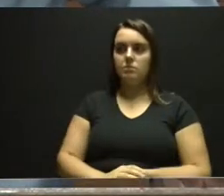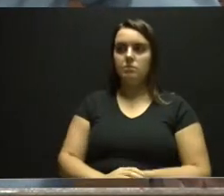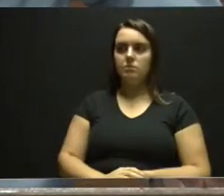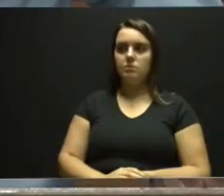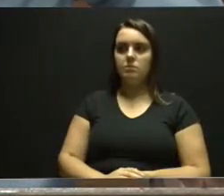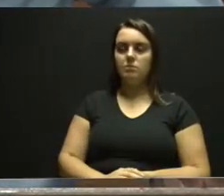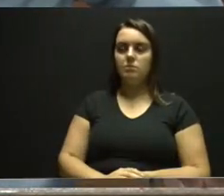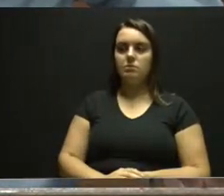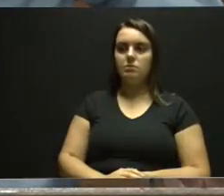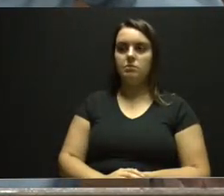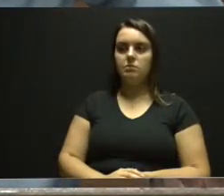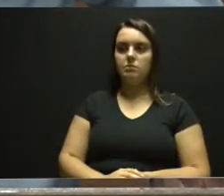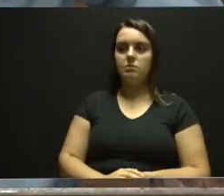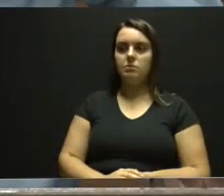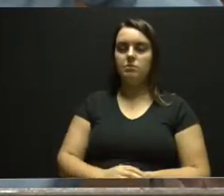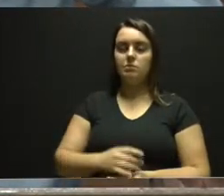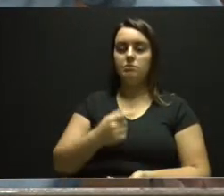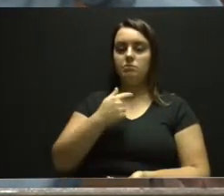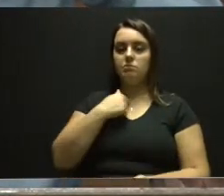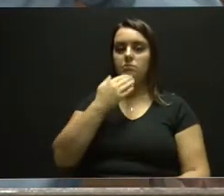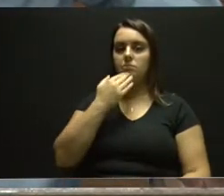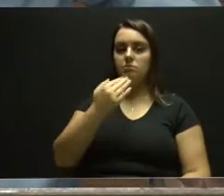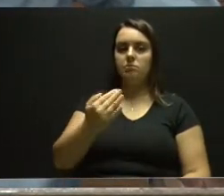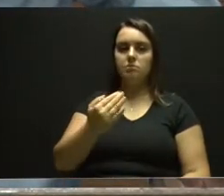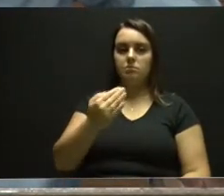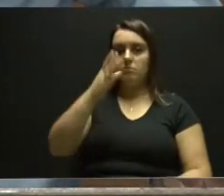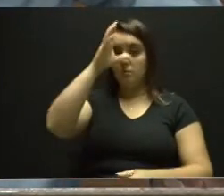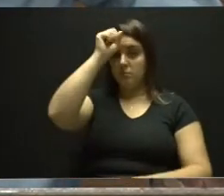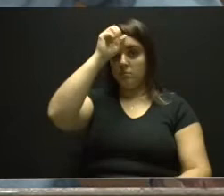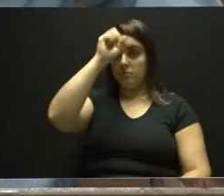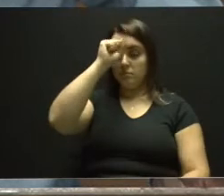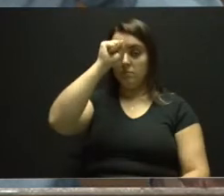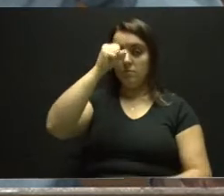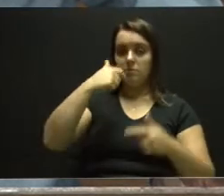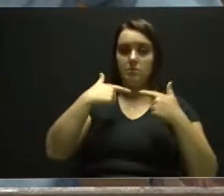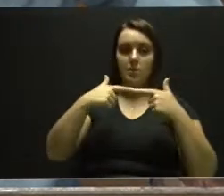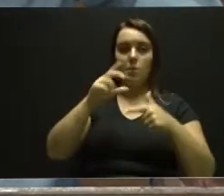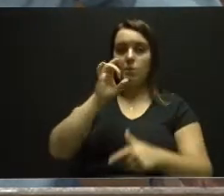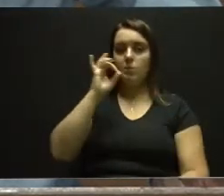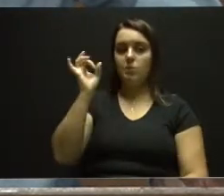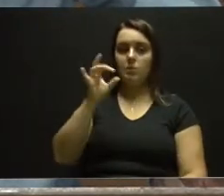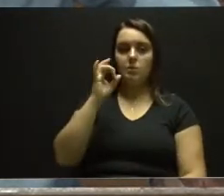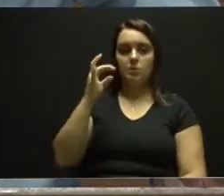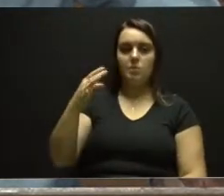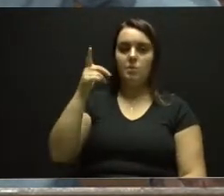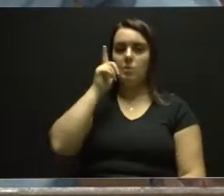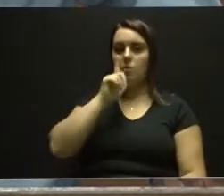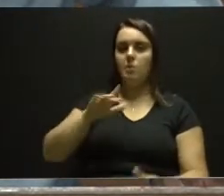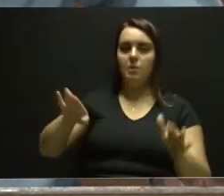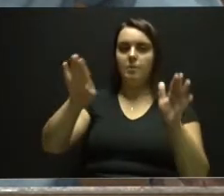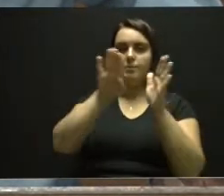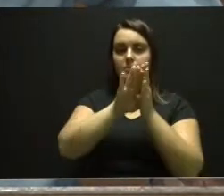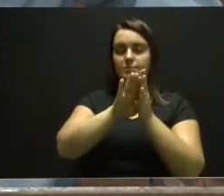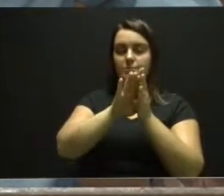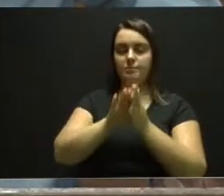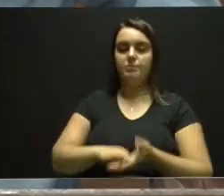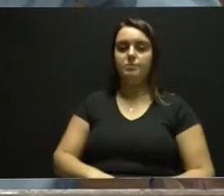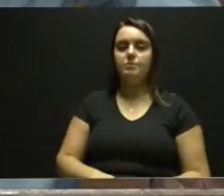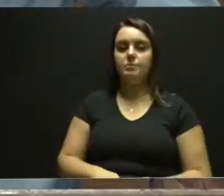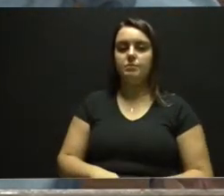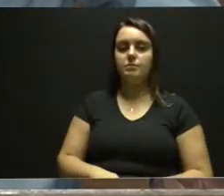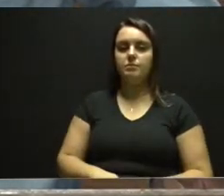eu aprendi na minha luta que sozinho a gente não chega a lugar nenhum pra eu